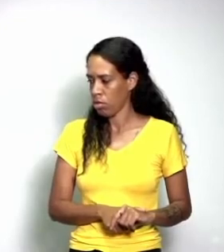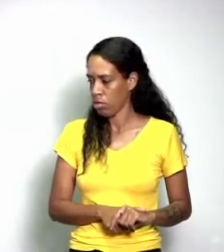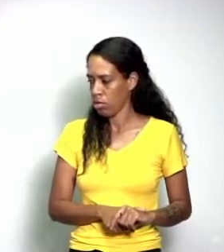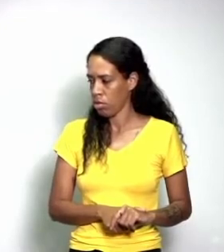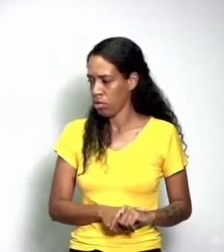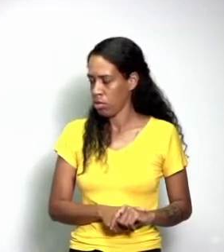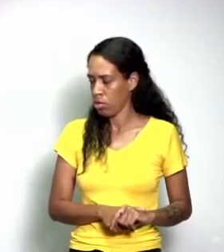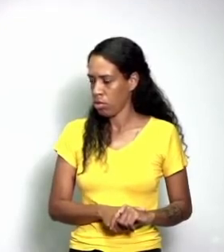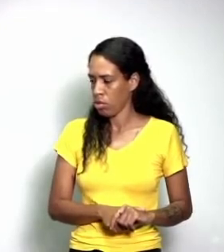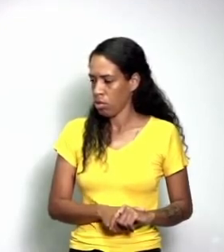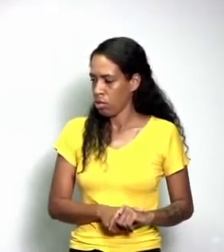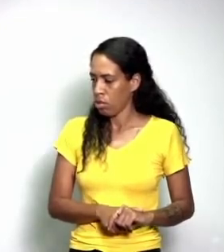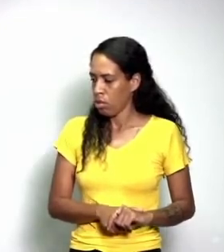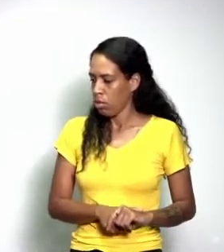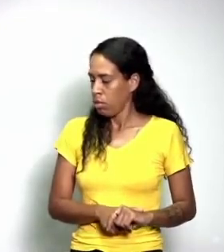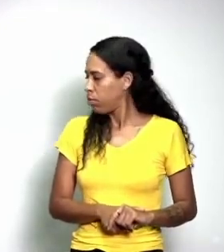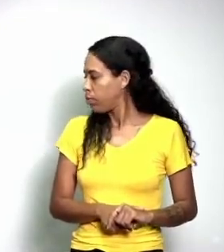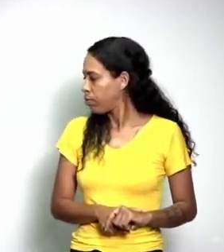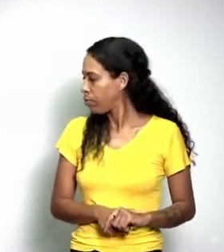É só esse daí mesmo?